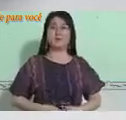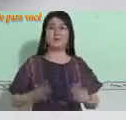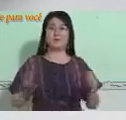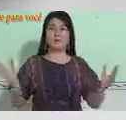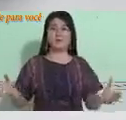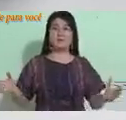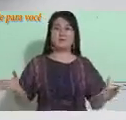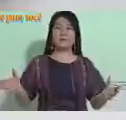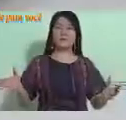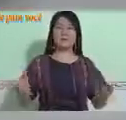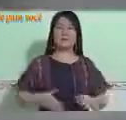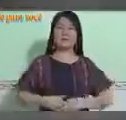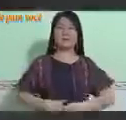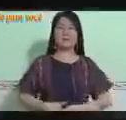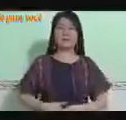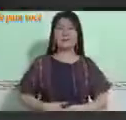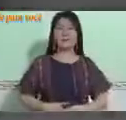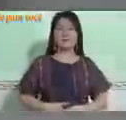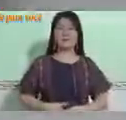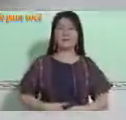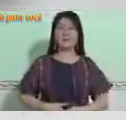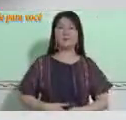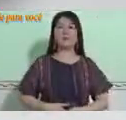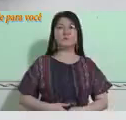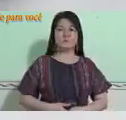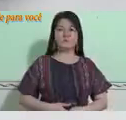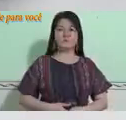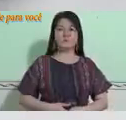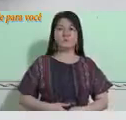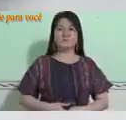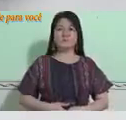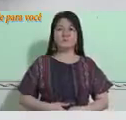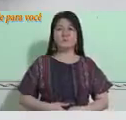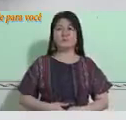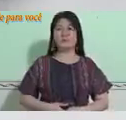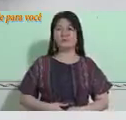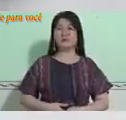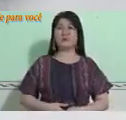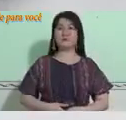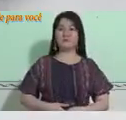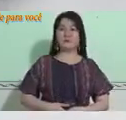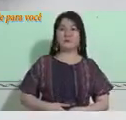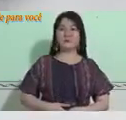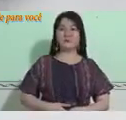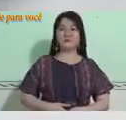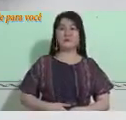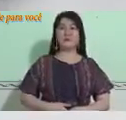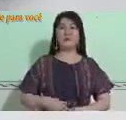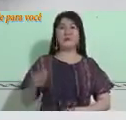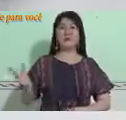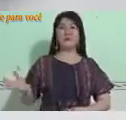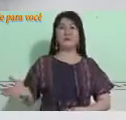Saiba reconhecer a síndrome das pernas inquietas. Também há outras doenças cerebrais mais raras, que causam tremor